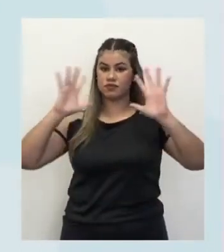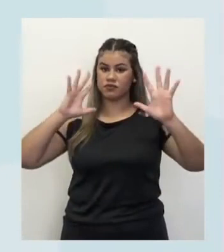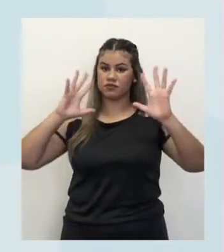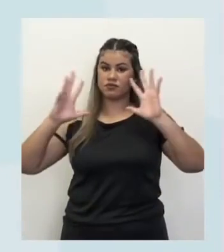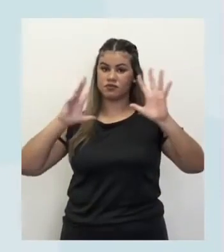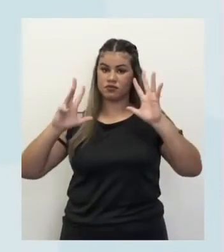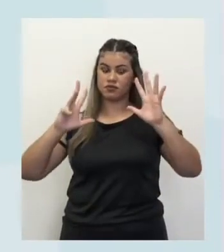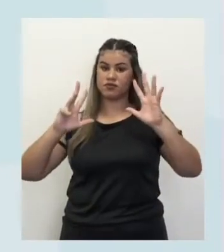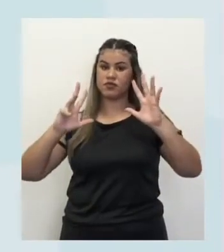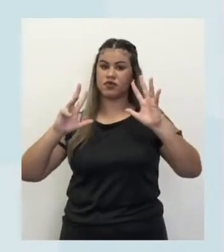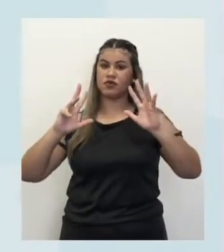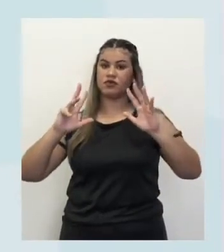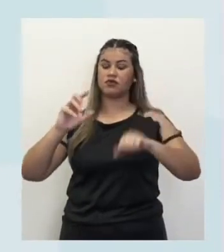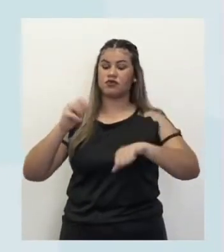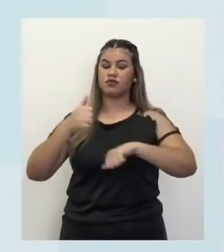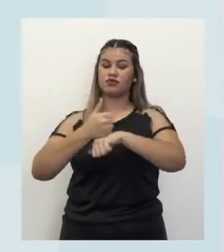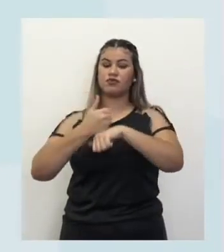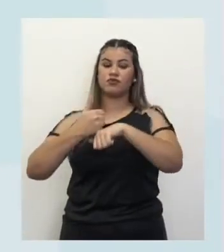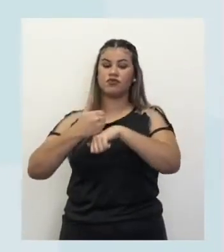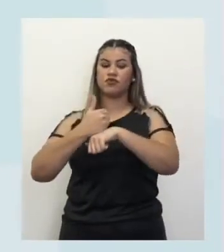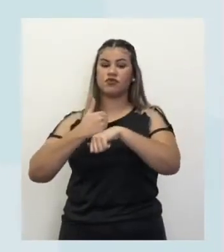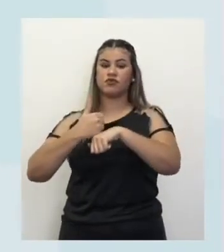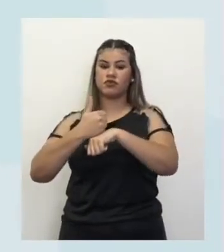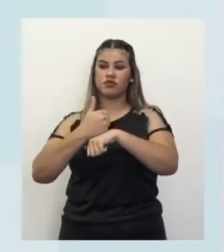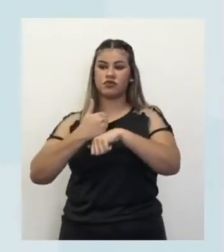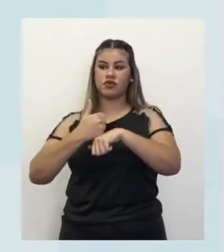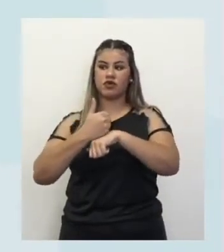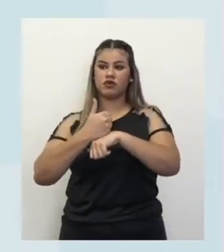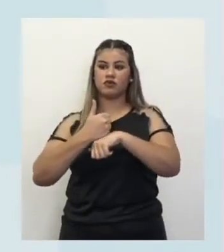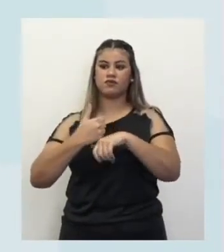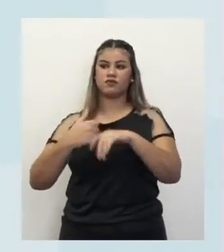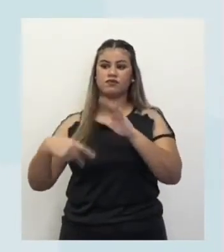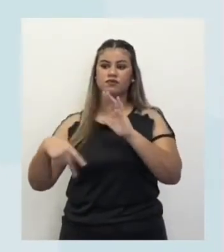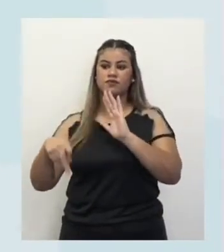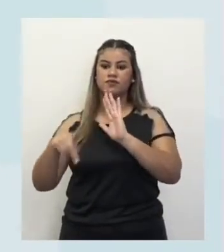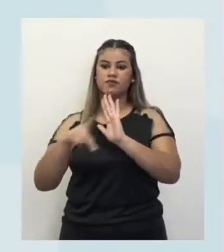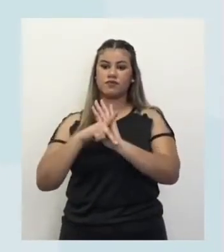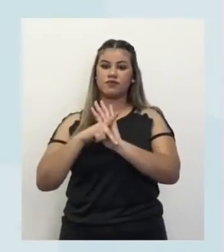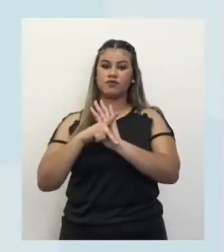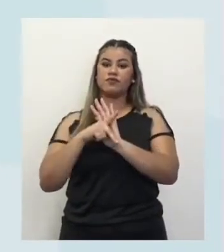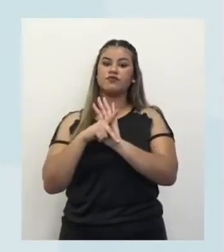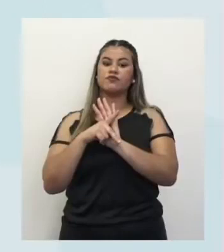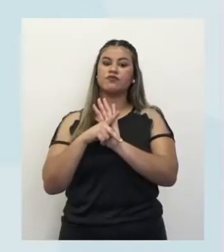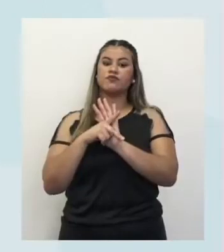questão, quem são os profissionais, né, que vão atuar num